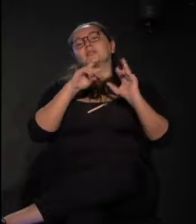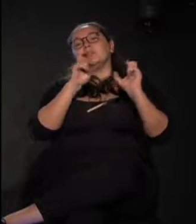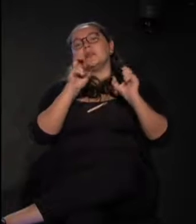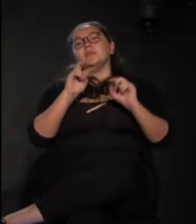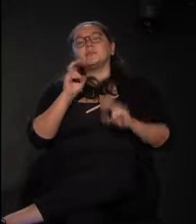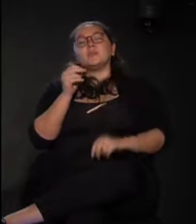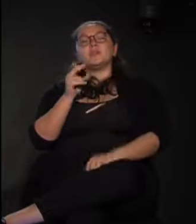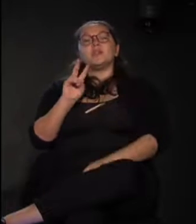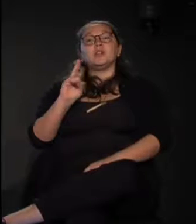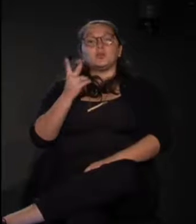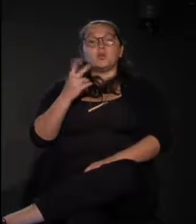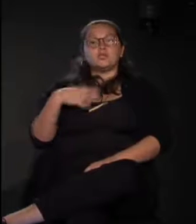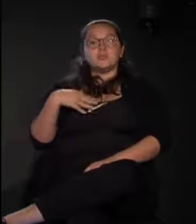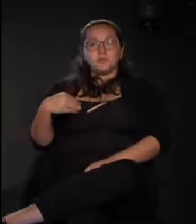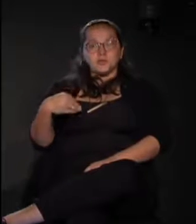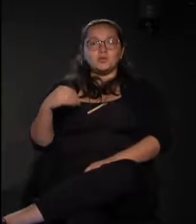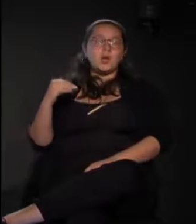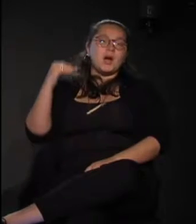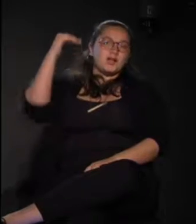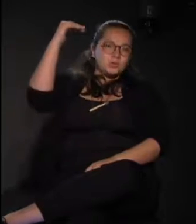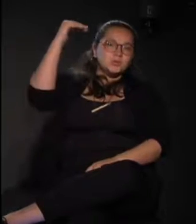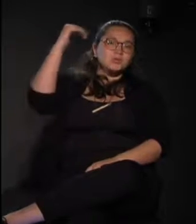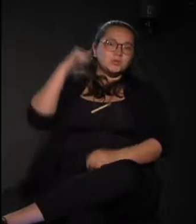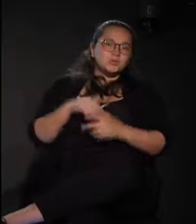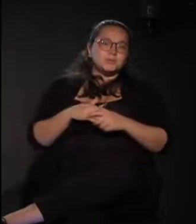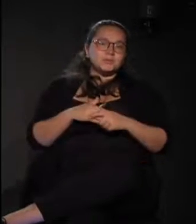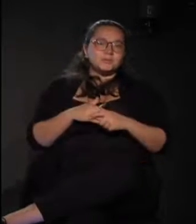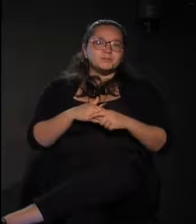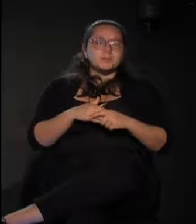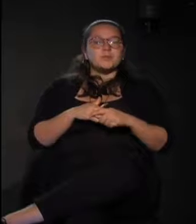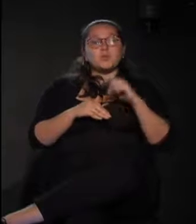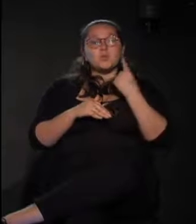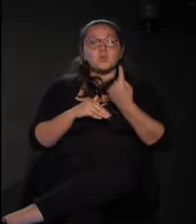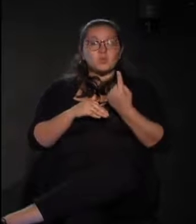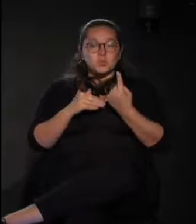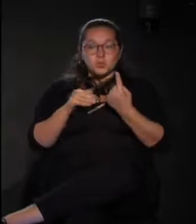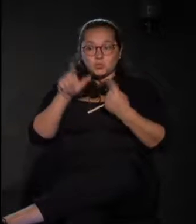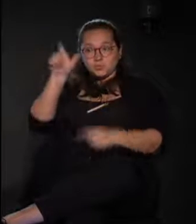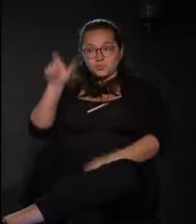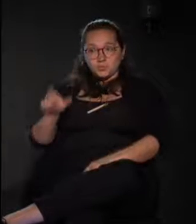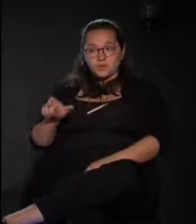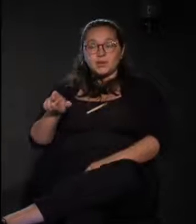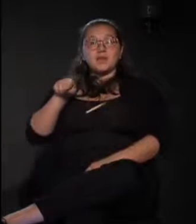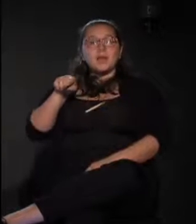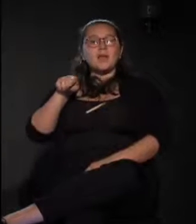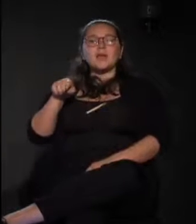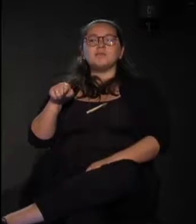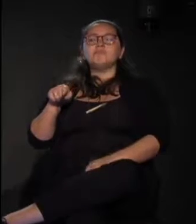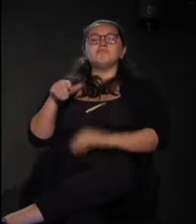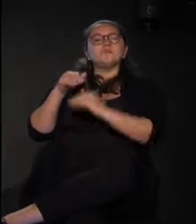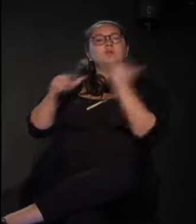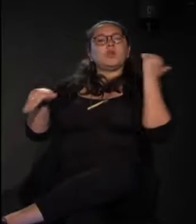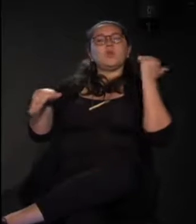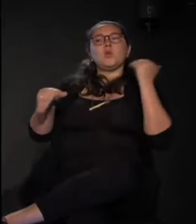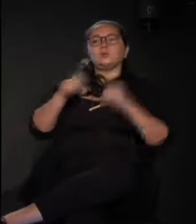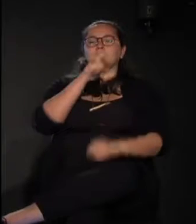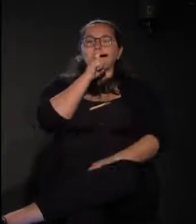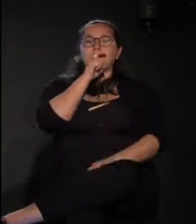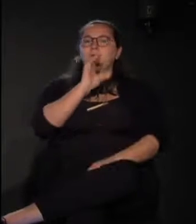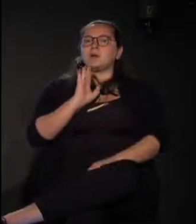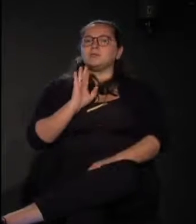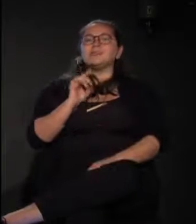dois filhos alguns docentes um que contrariamente contra quem mostrou contrário às posições do pai que se chama